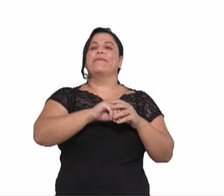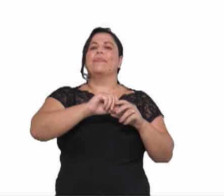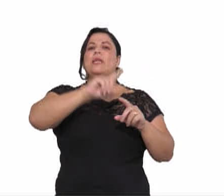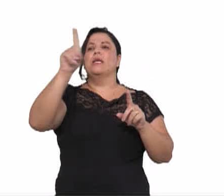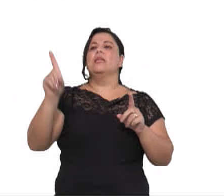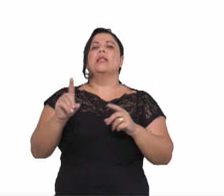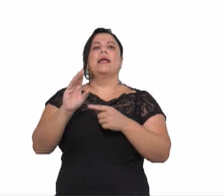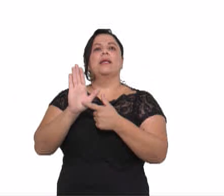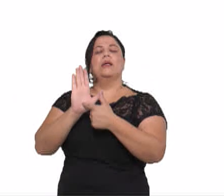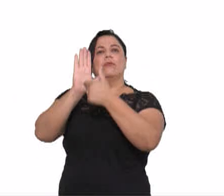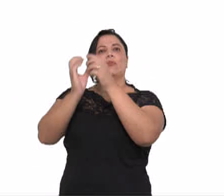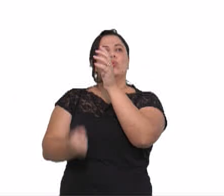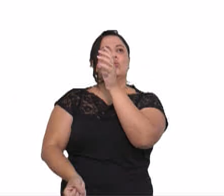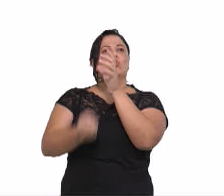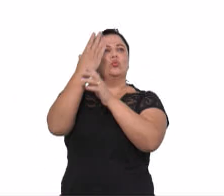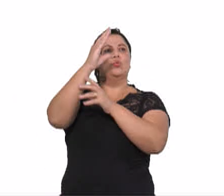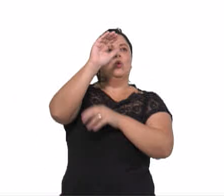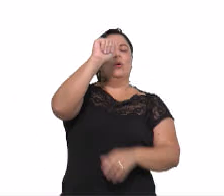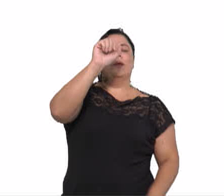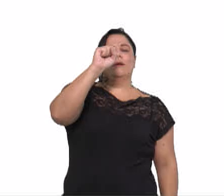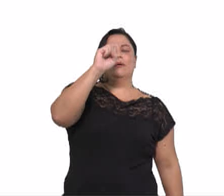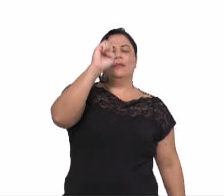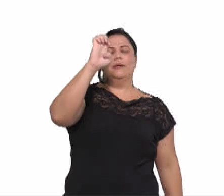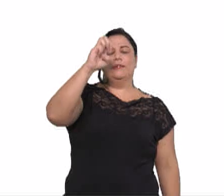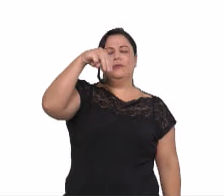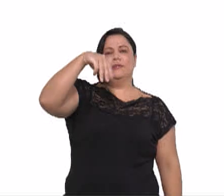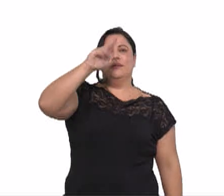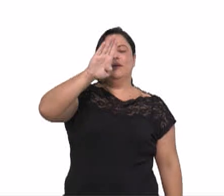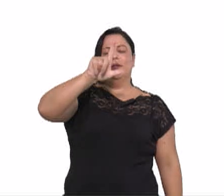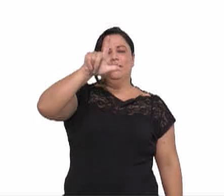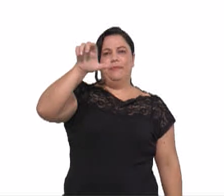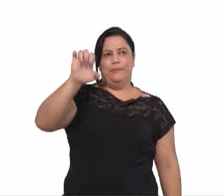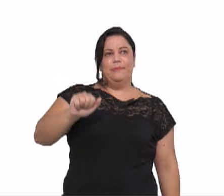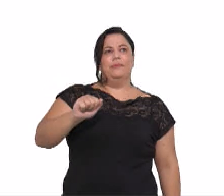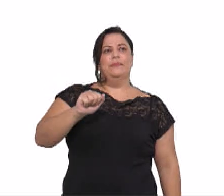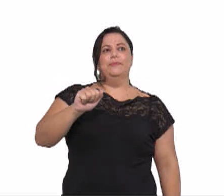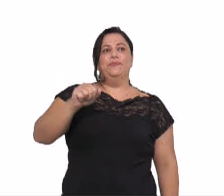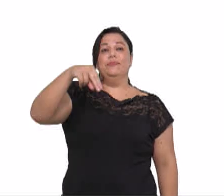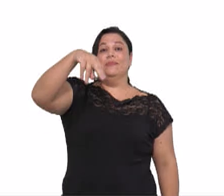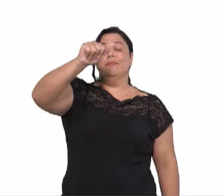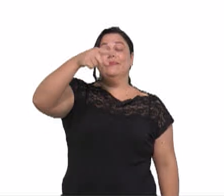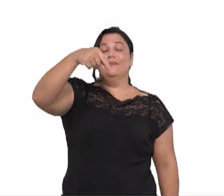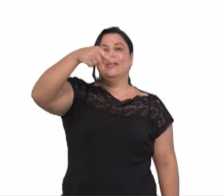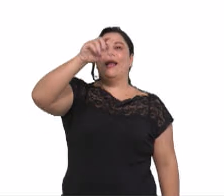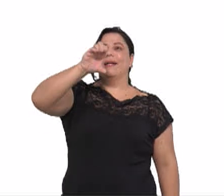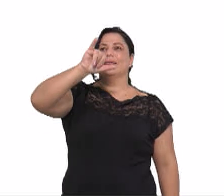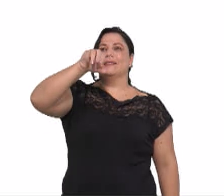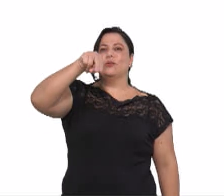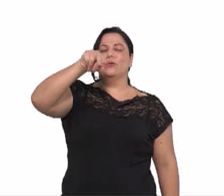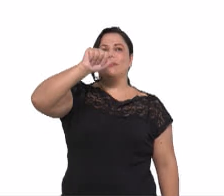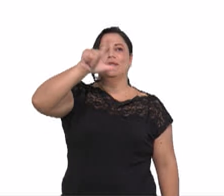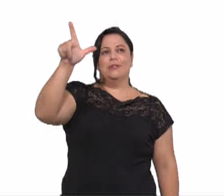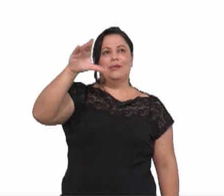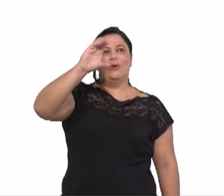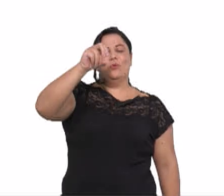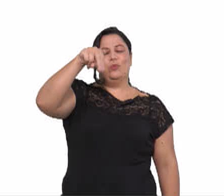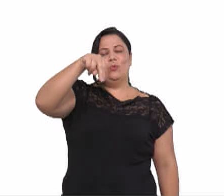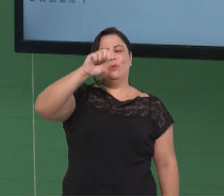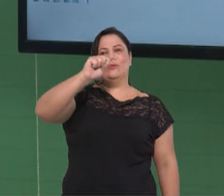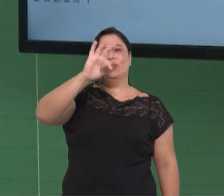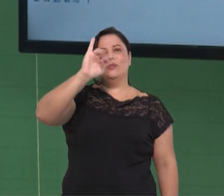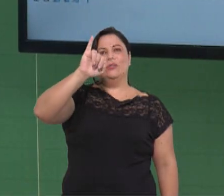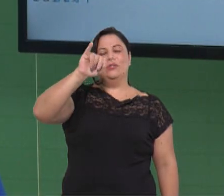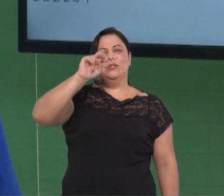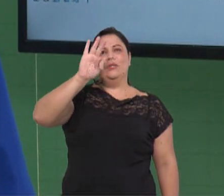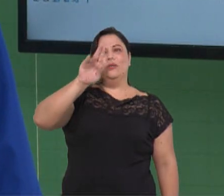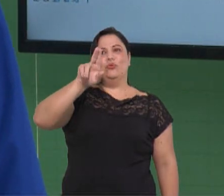Constituinte. Nesta Assembleia Nacional Constituinte, você tem o